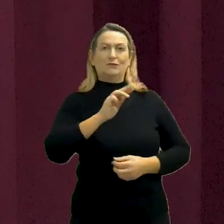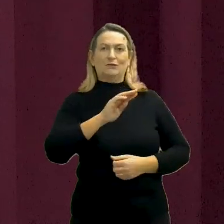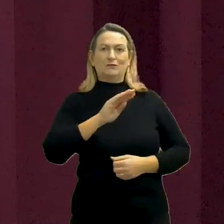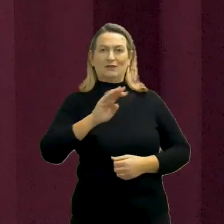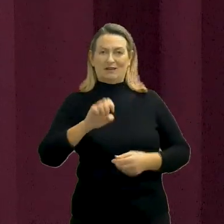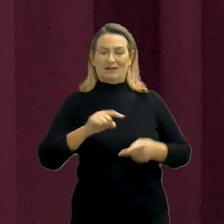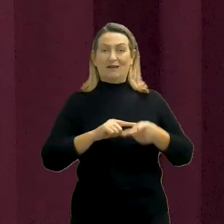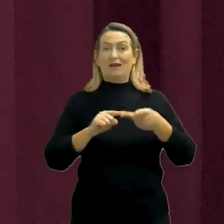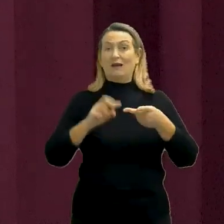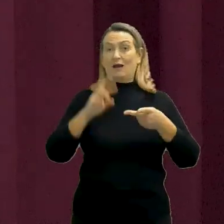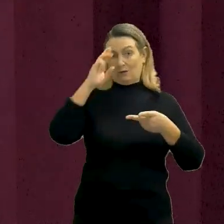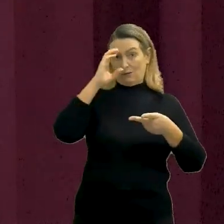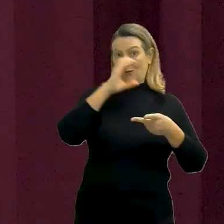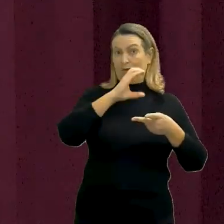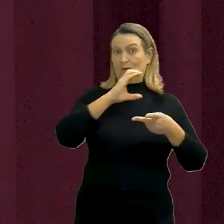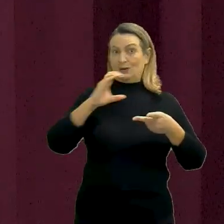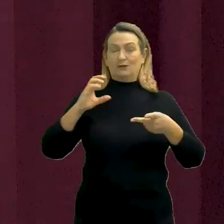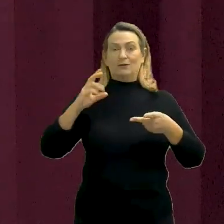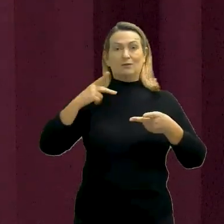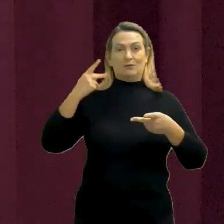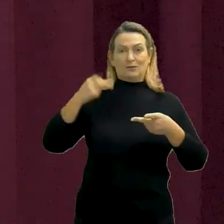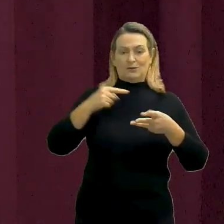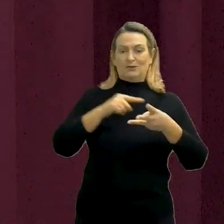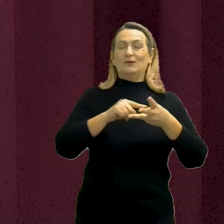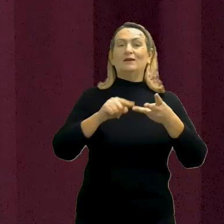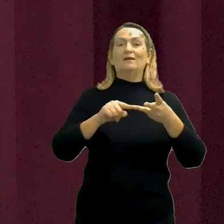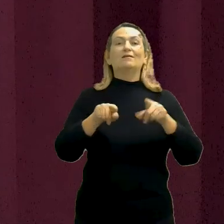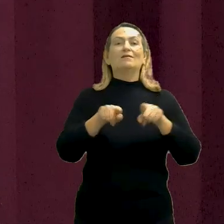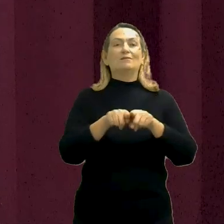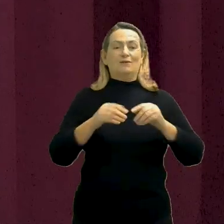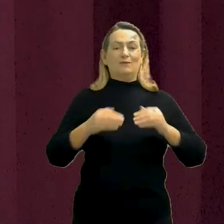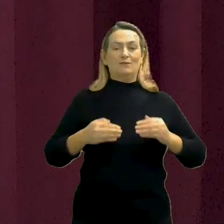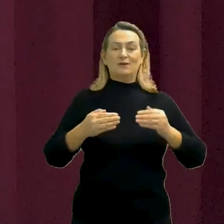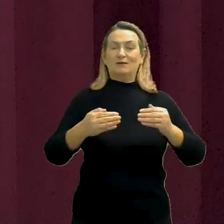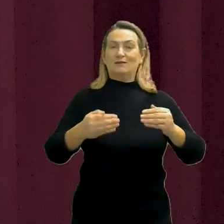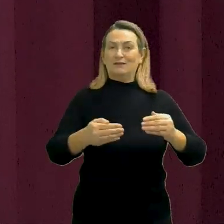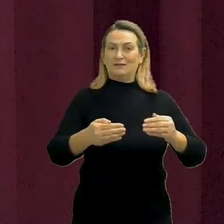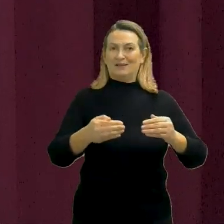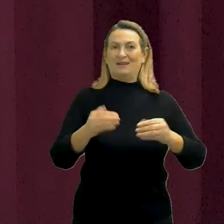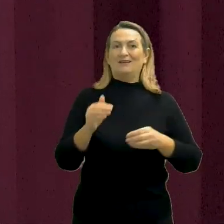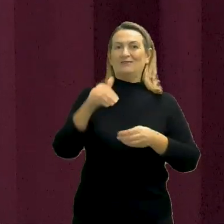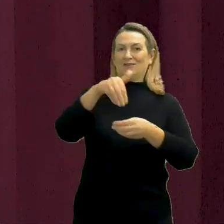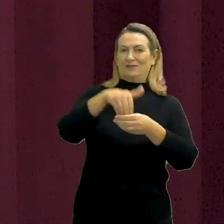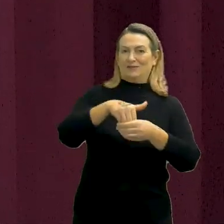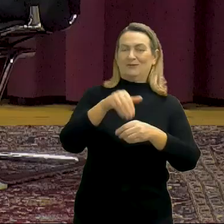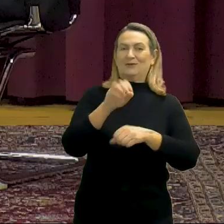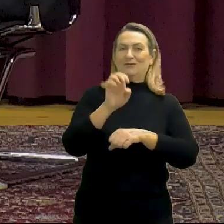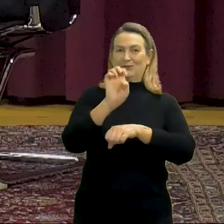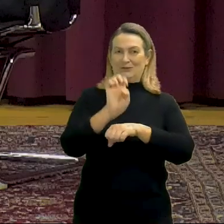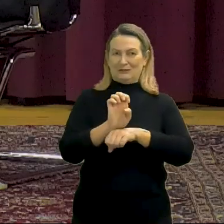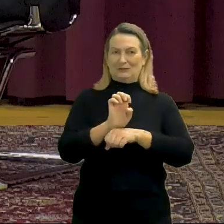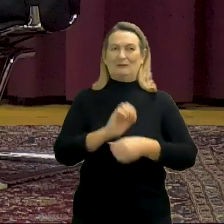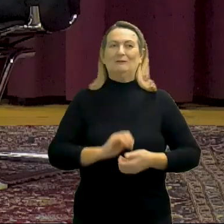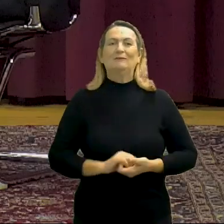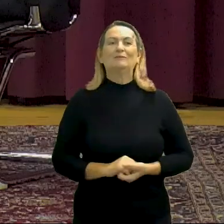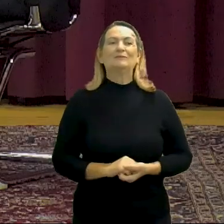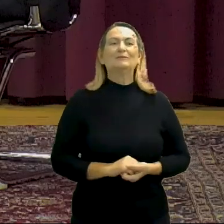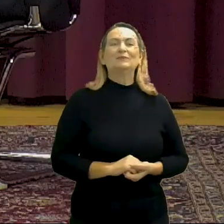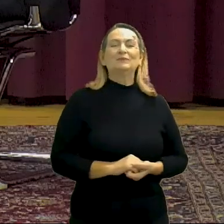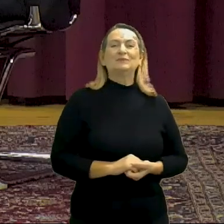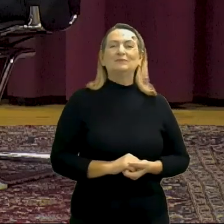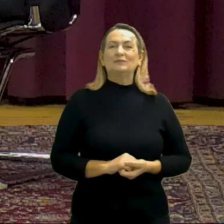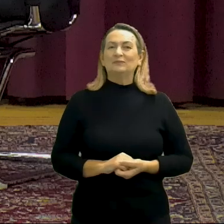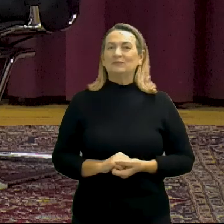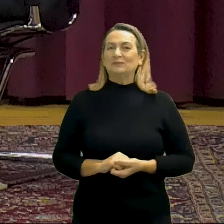estadual que ainda vai gerar bons frutos ainda futuramente isso mesmo e me